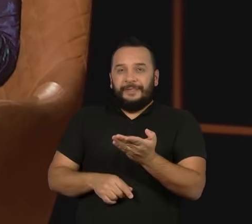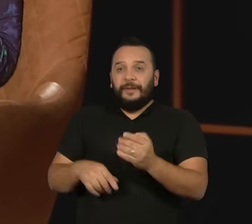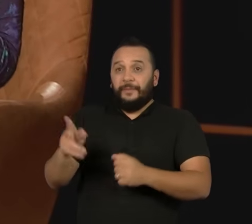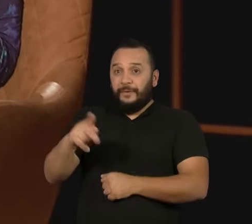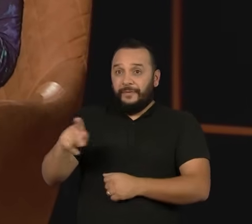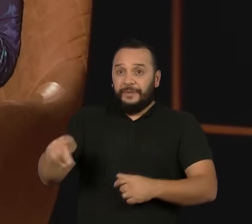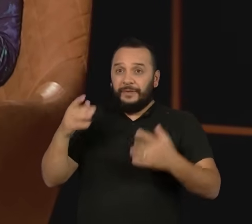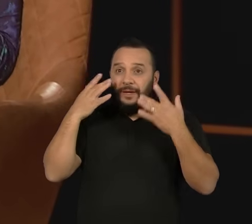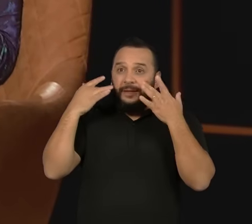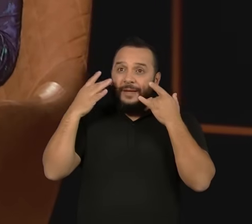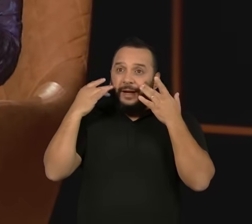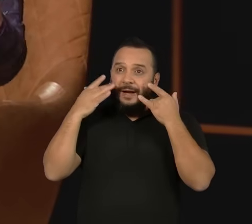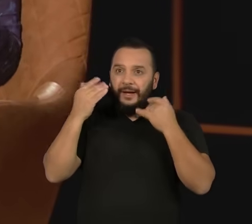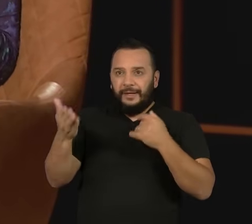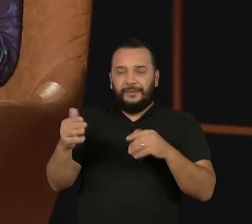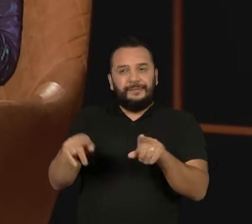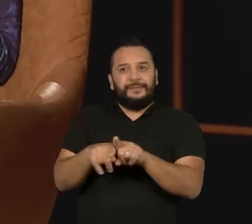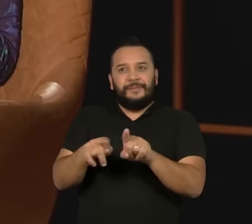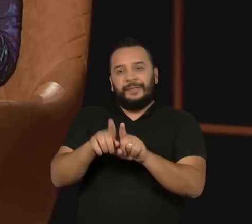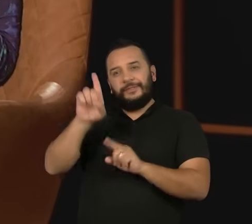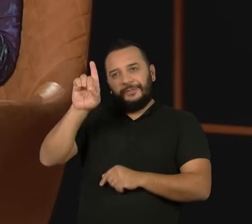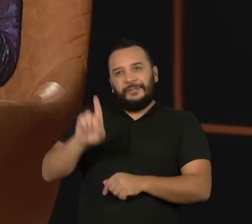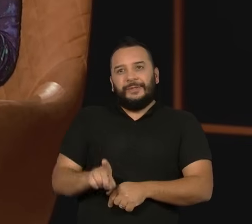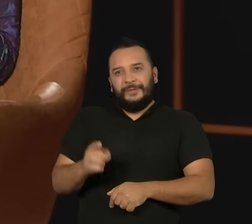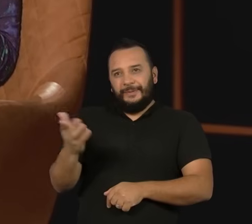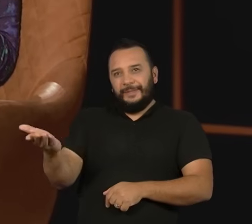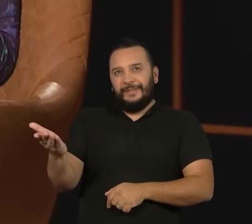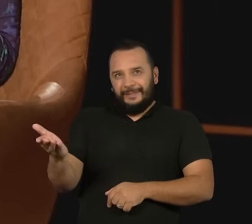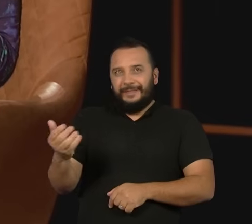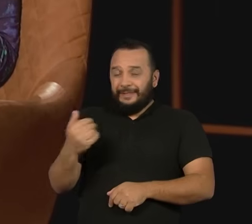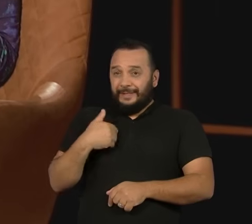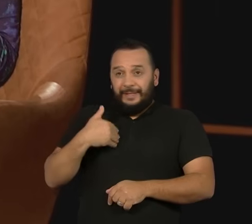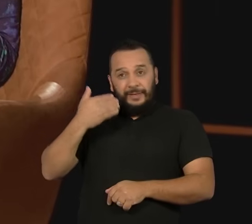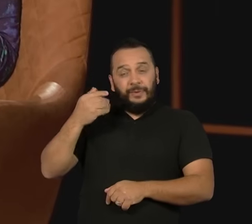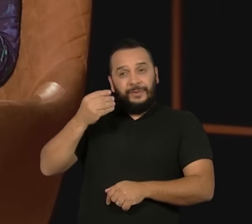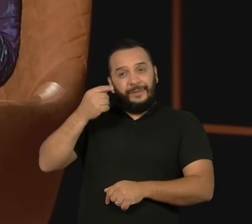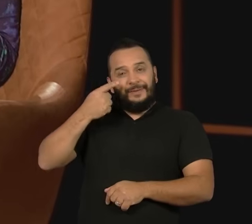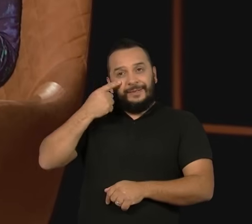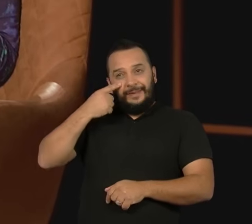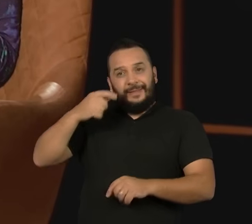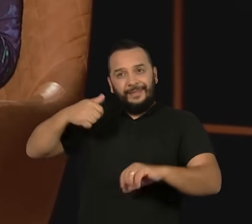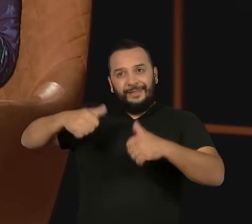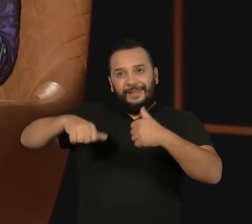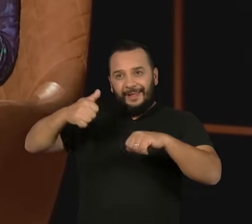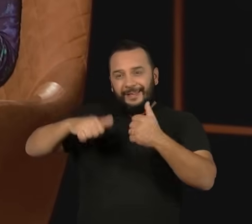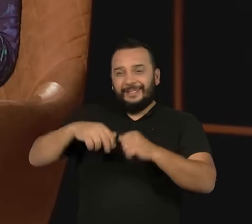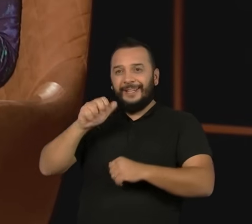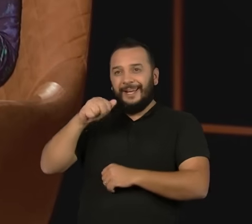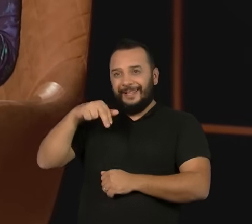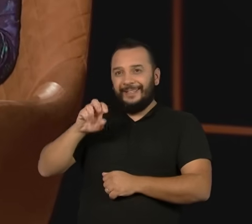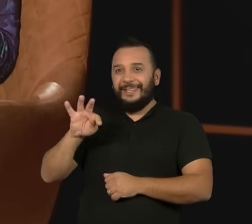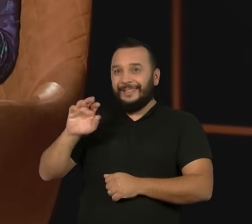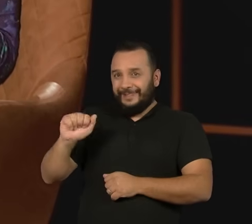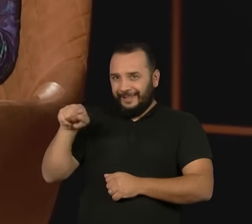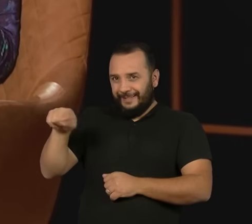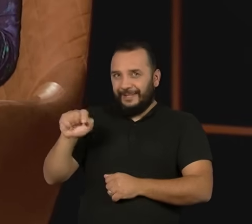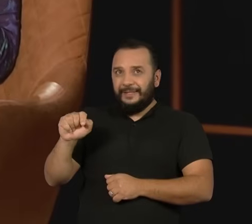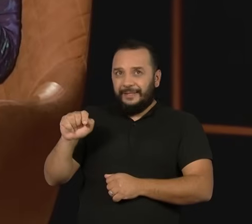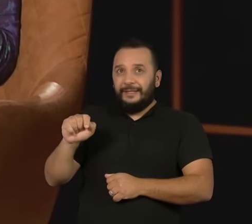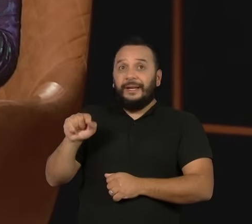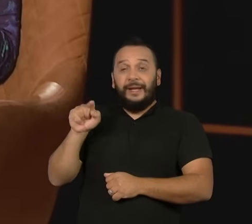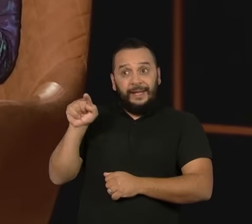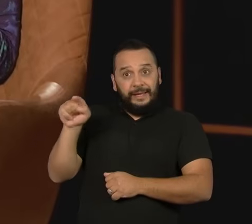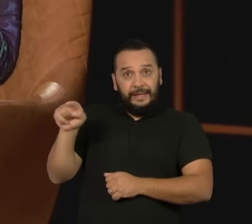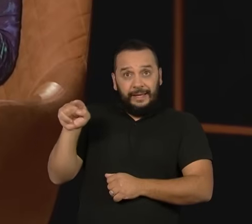professora de teatro, diretora. E ela, quando eu fui fazer o teste de Anitta, uma curiosidade que ela não falou, porque ela, como